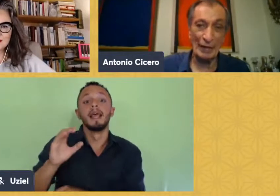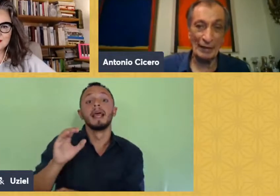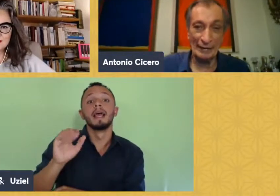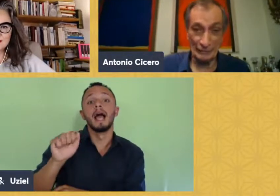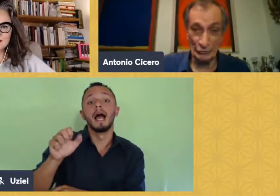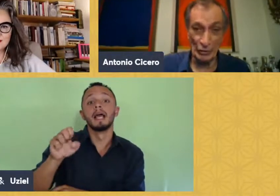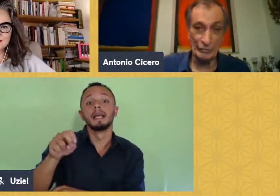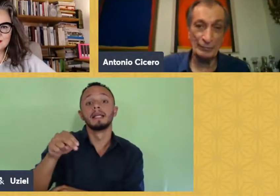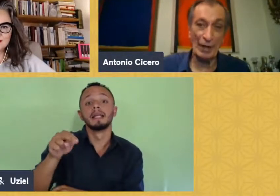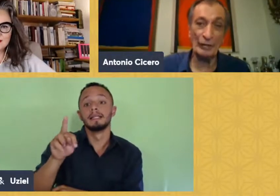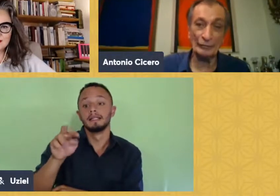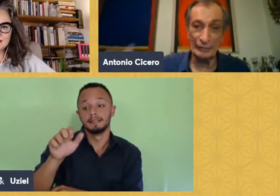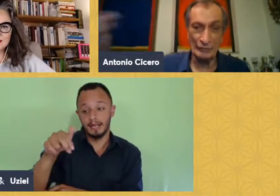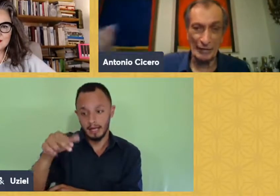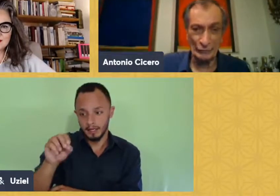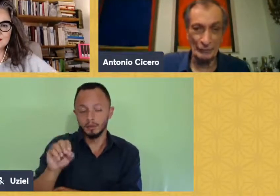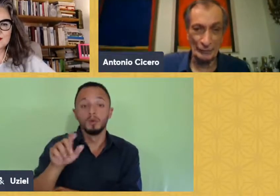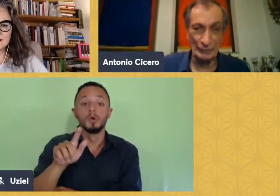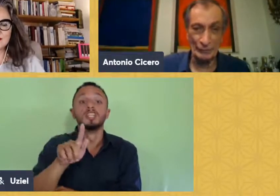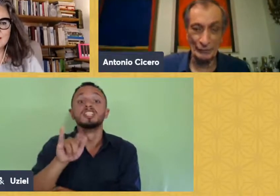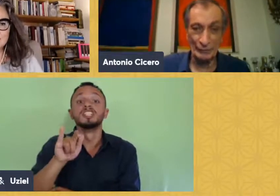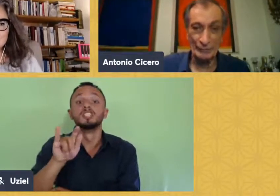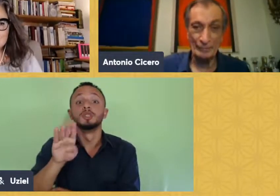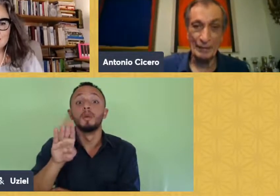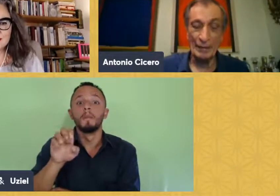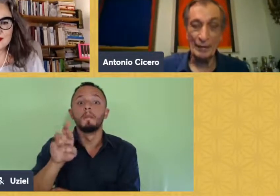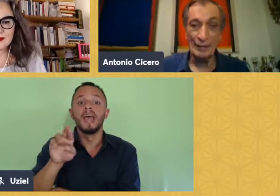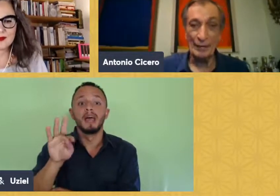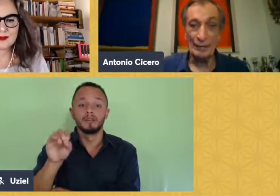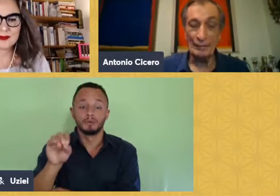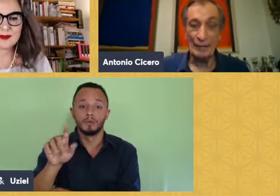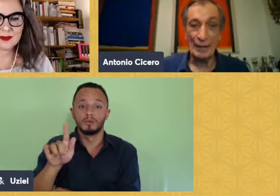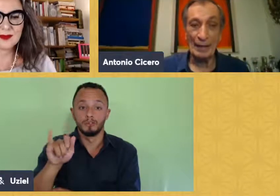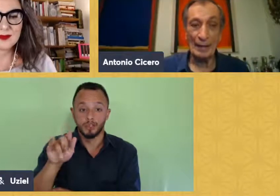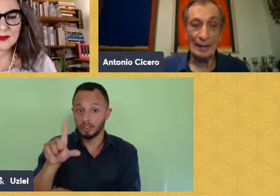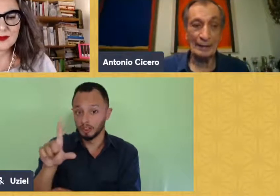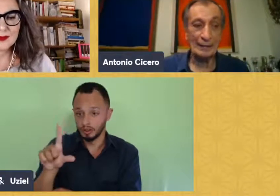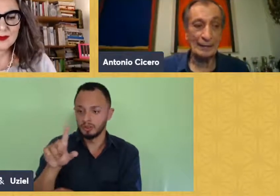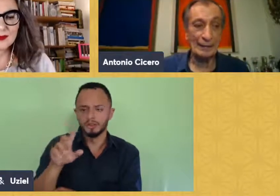exemplo, além de Jorge Malta, de várias outras pessoas.